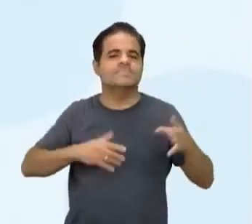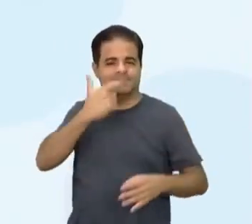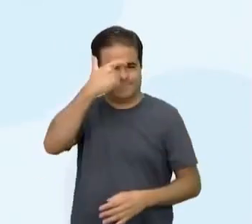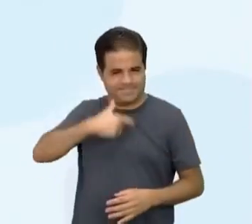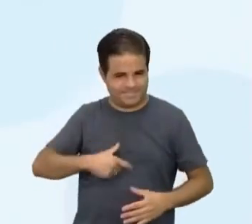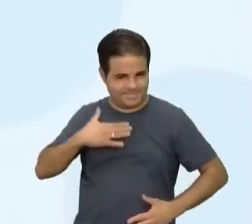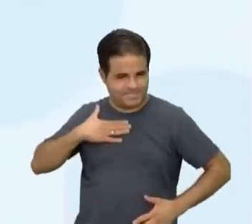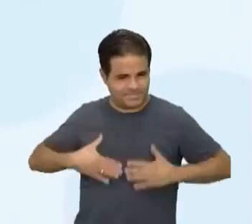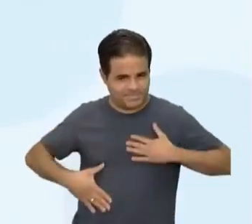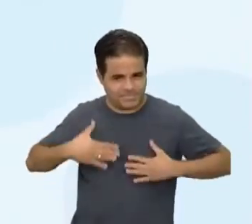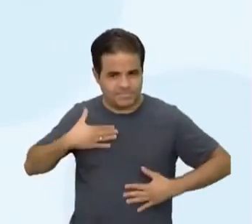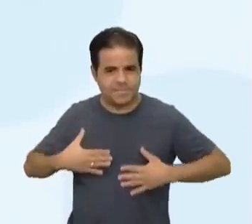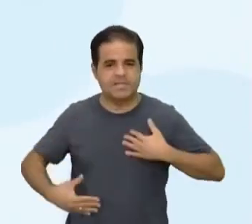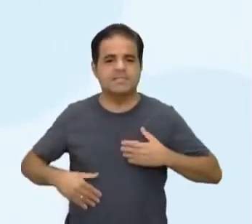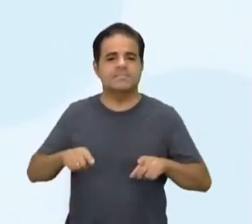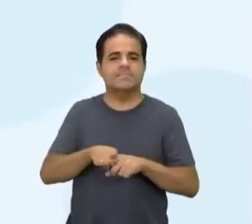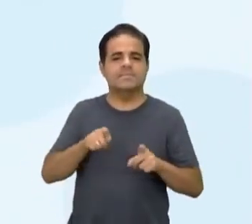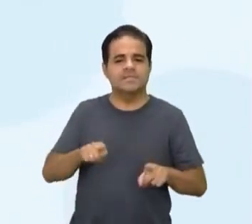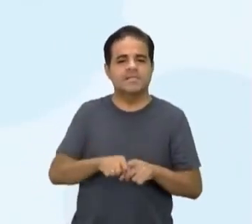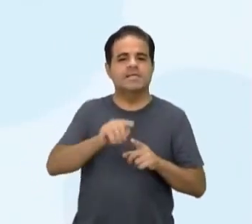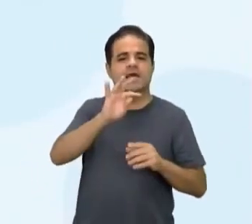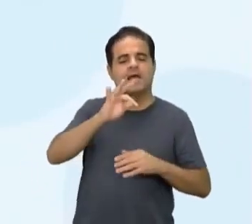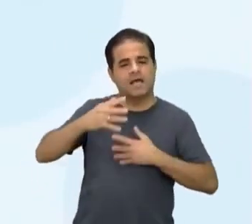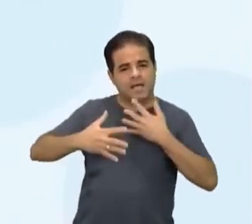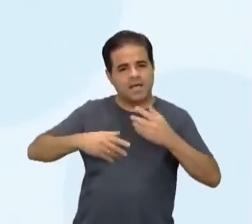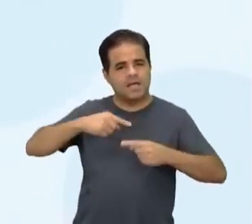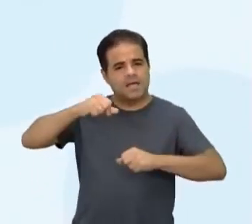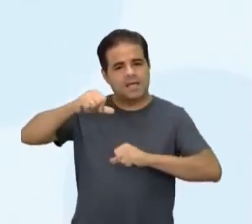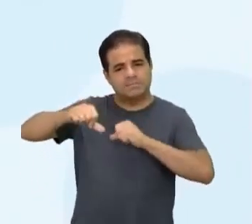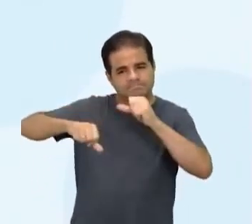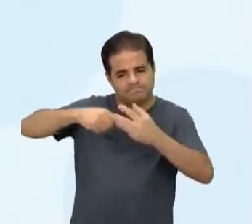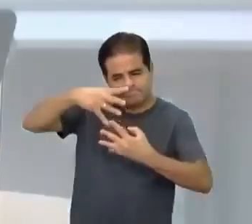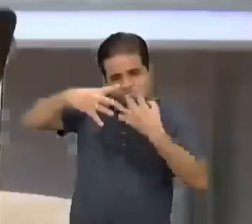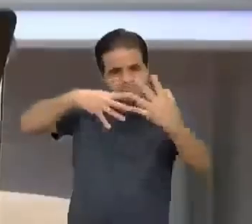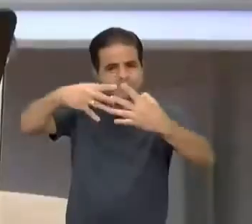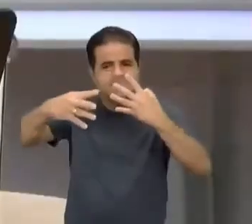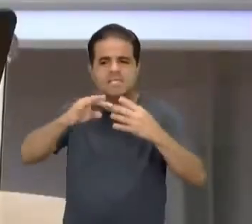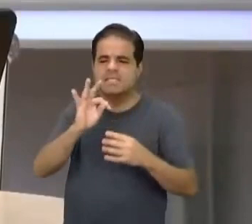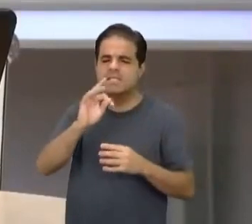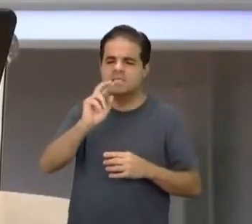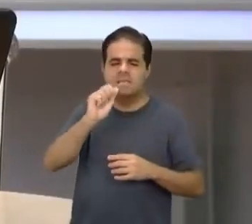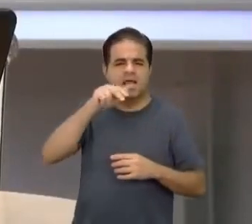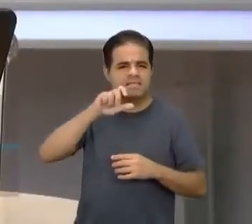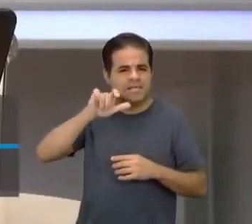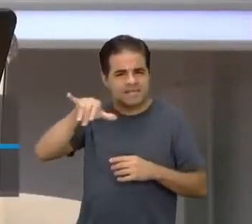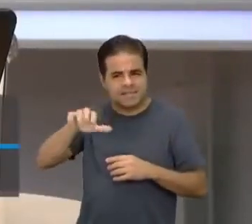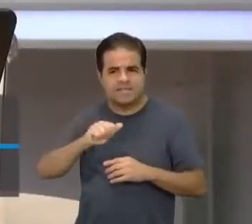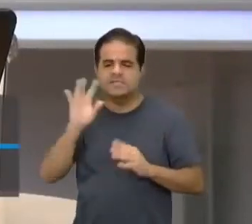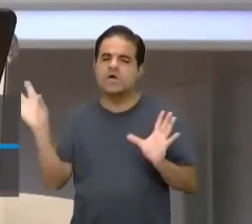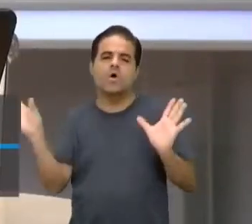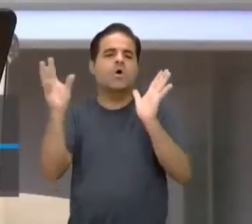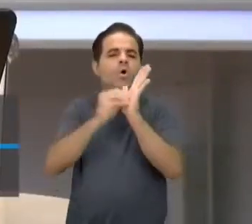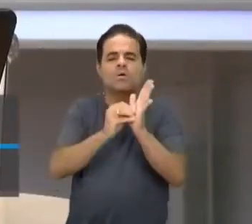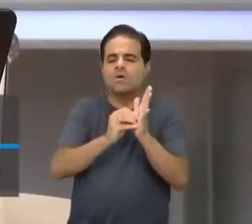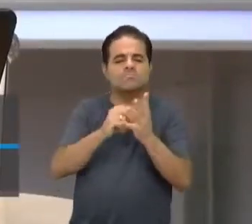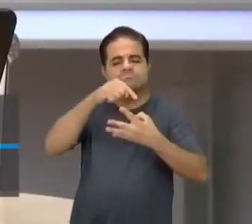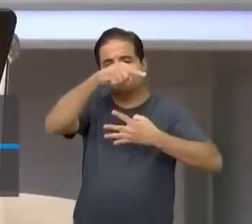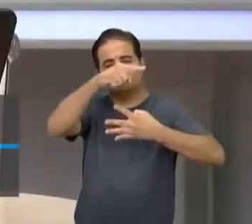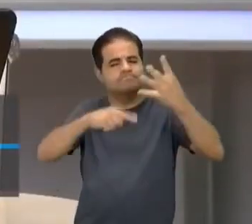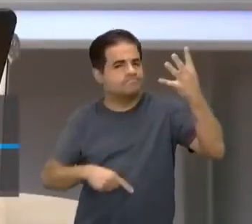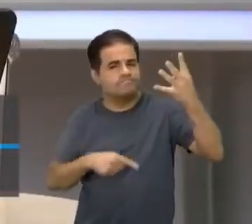né, corporeidade e tudo mais, e a transcendência, né, pessoal? Então, onde que a gente pode colocar essas